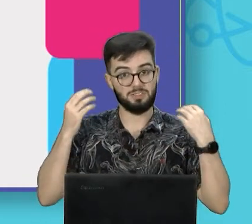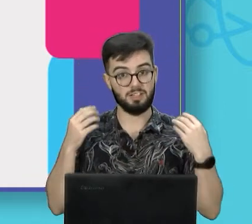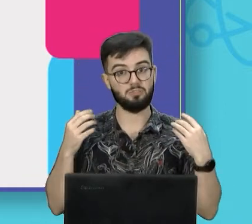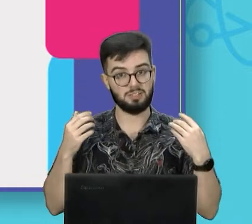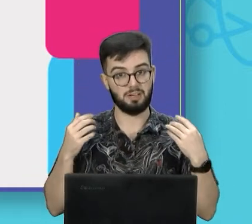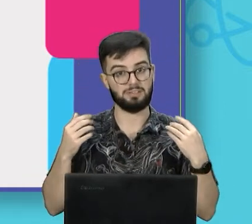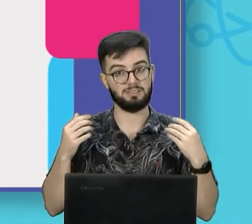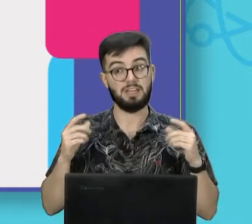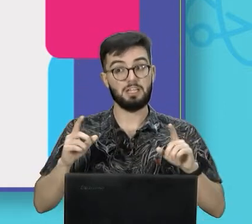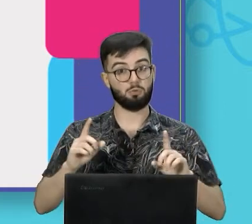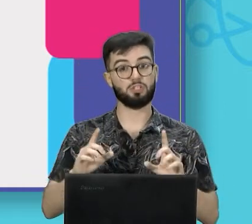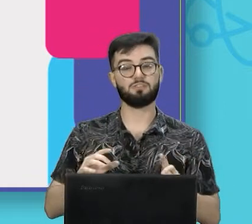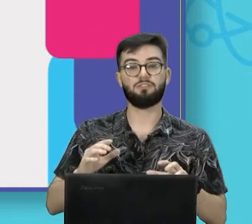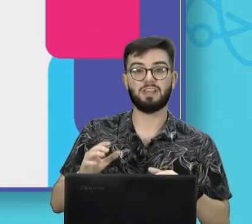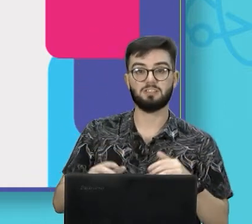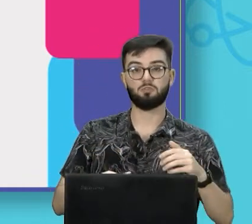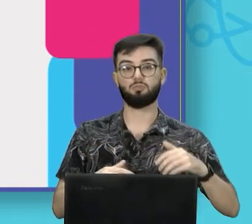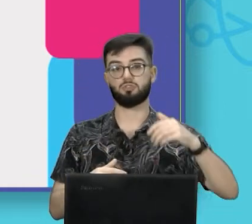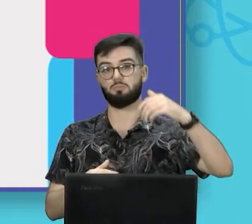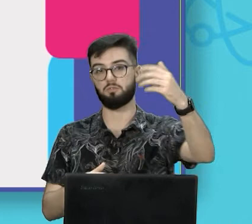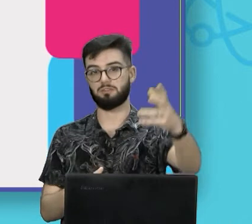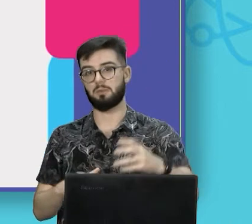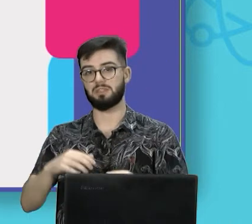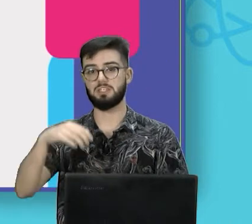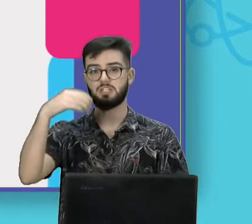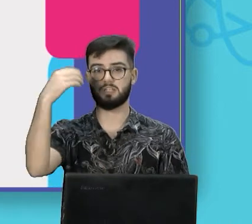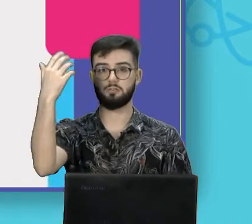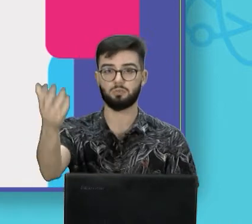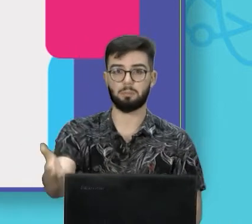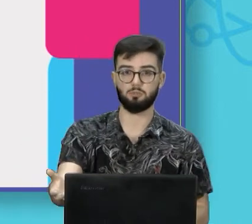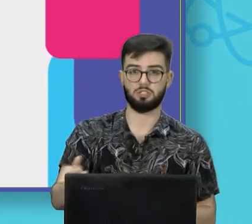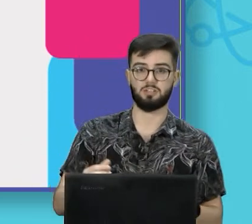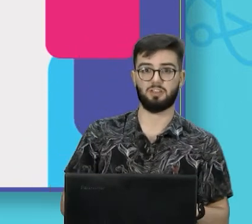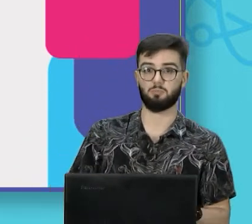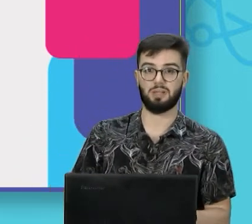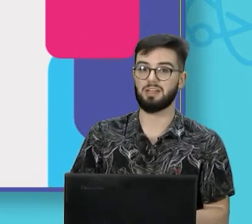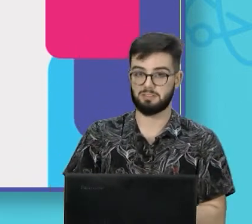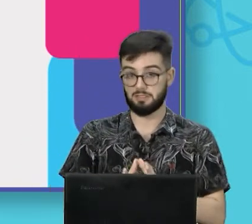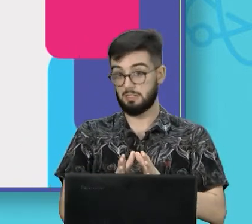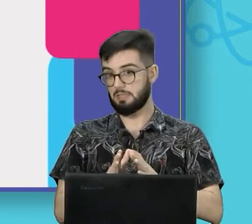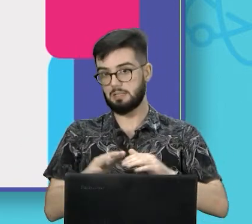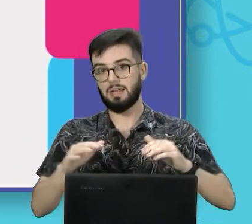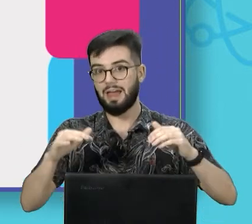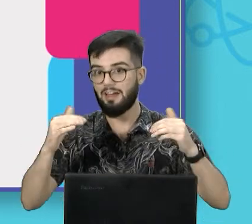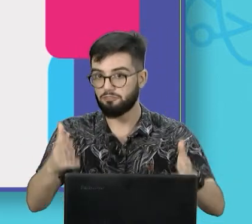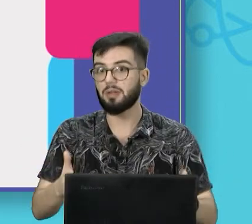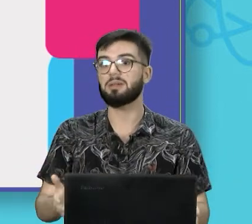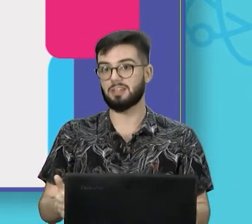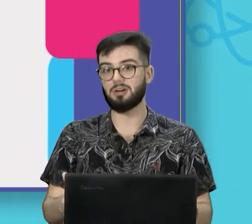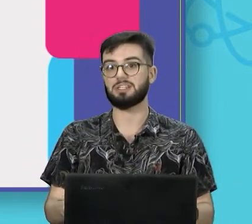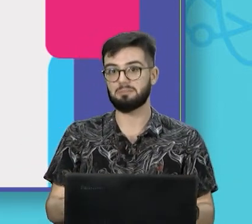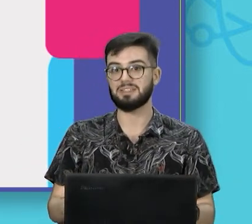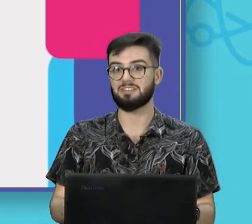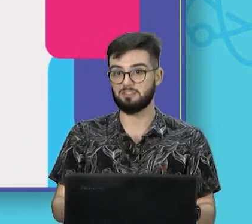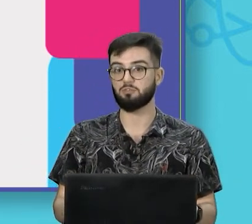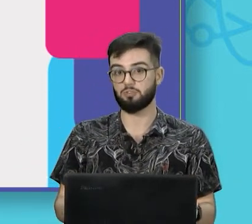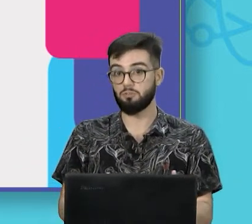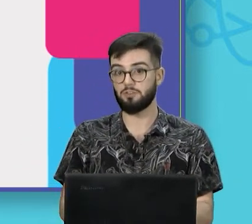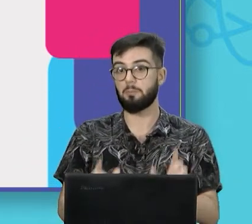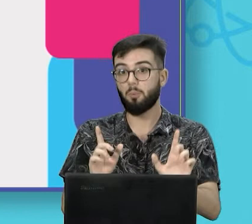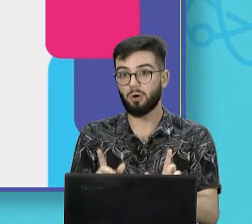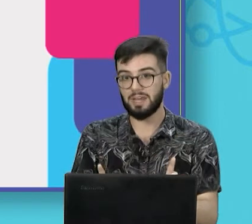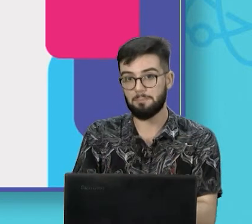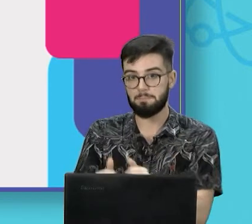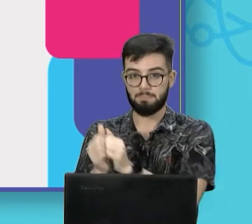menos de 100 anos atrás quando a gente fala de discussões movimento feminista de Luta pelos direitos das mulheres é fundamental a gente uma